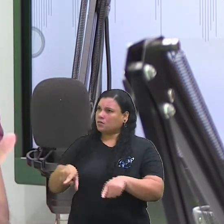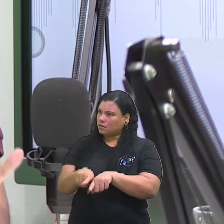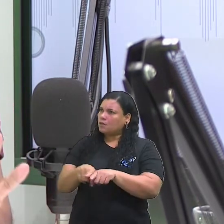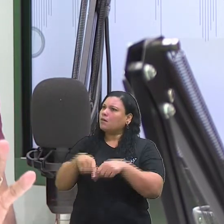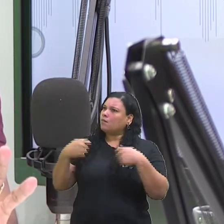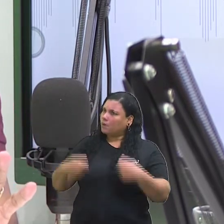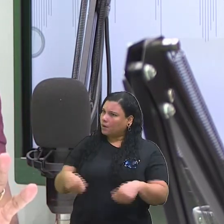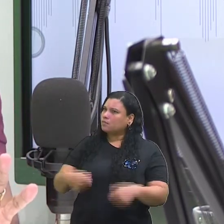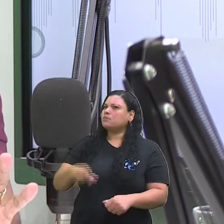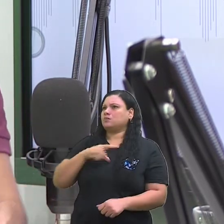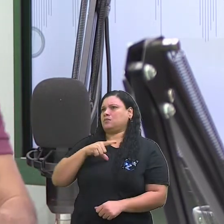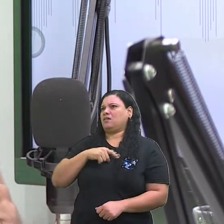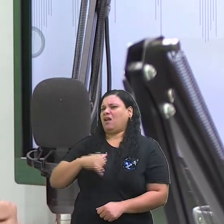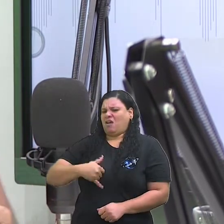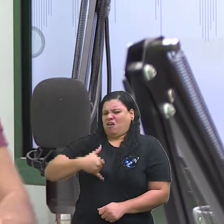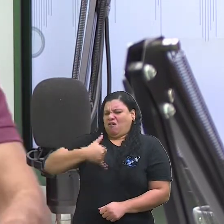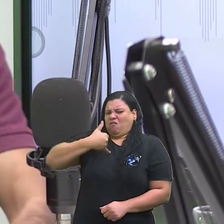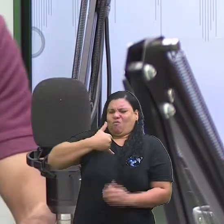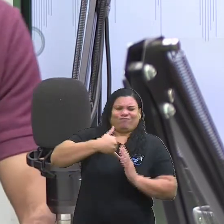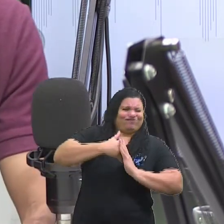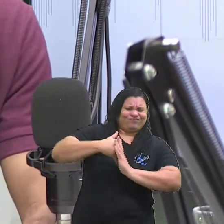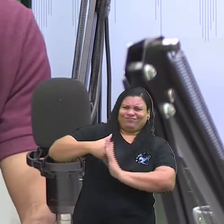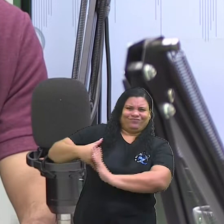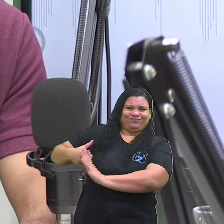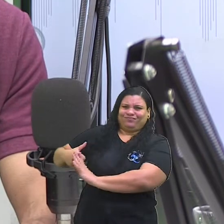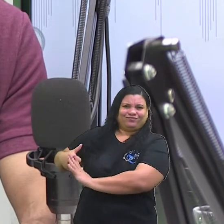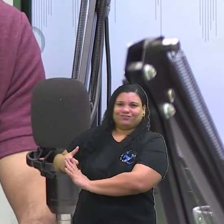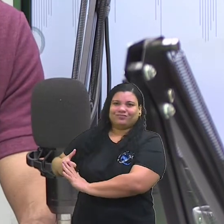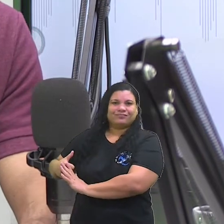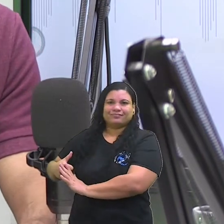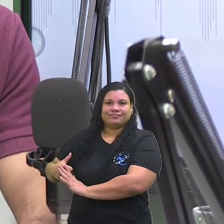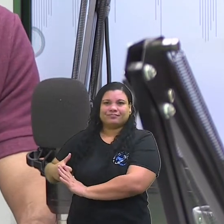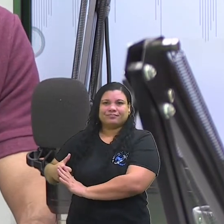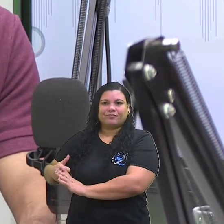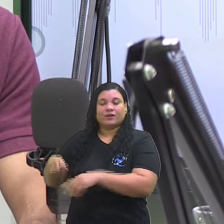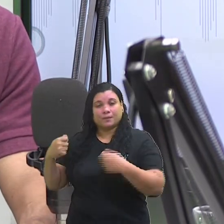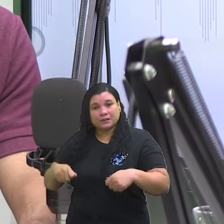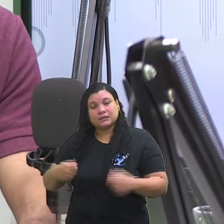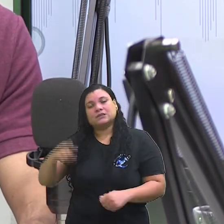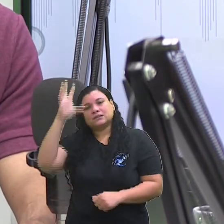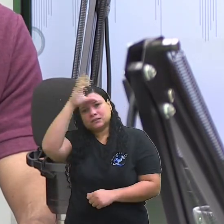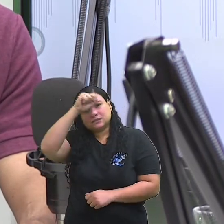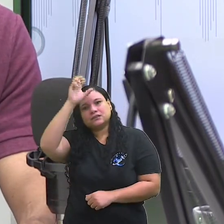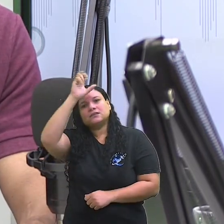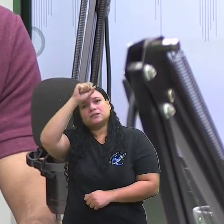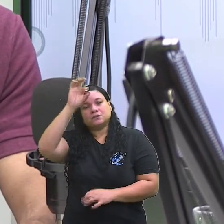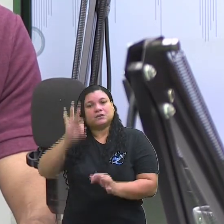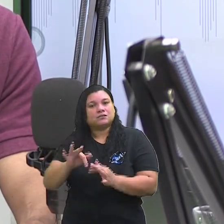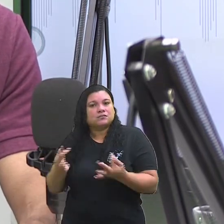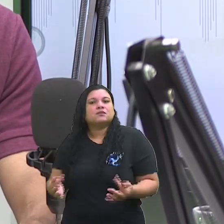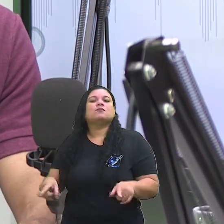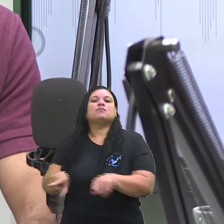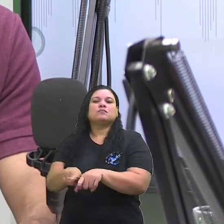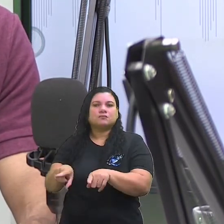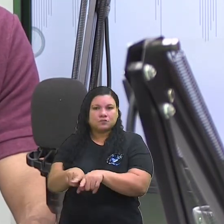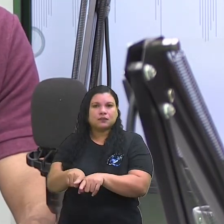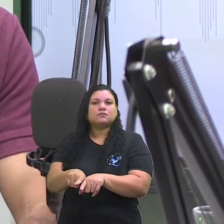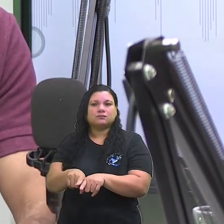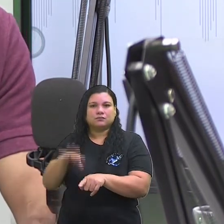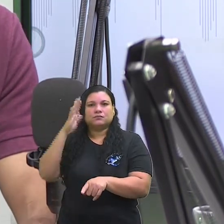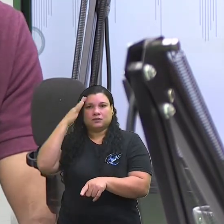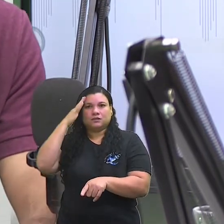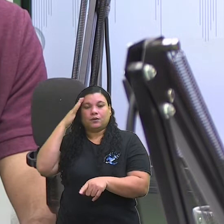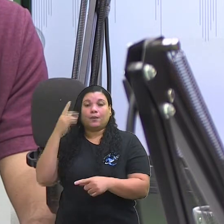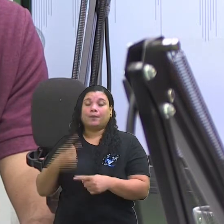dou mais chance nenhuma. Então, bem, veja bem, minhas filhas, ao longo da caminhada, elas